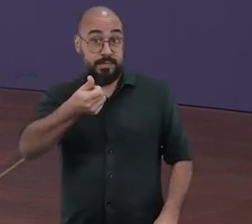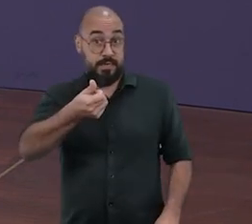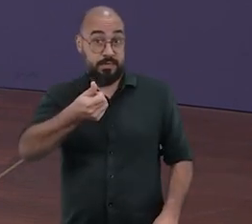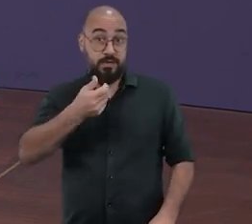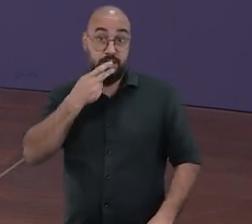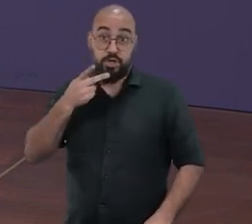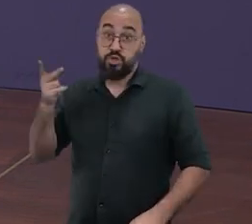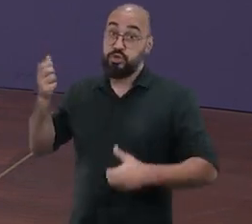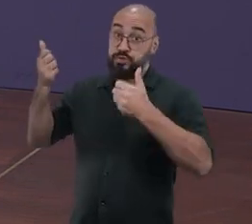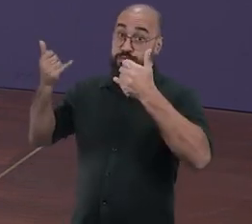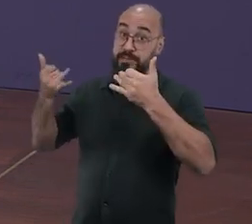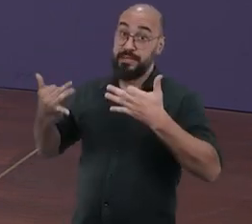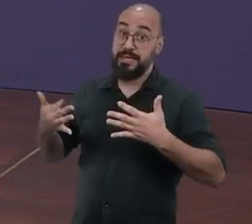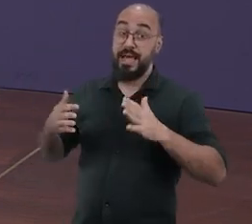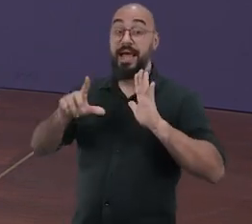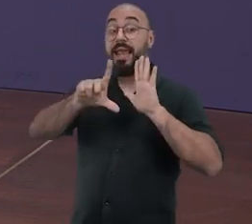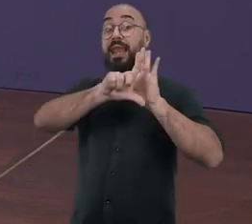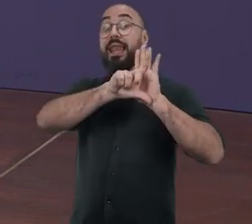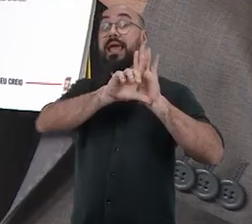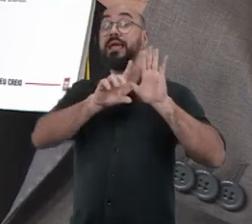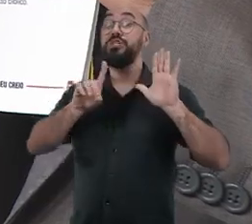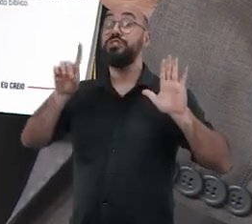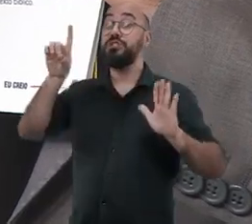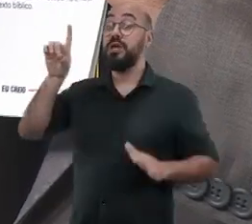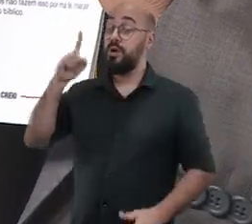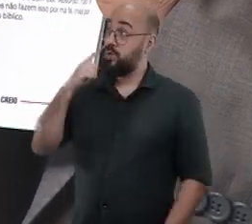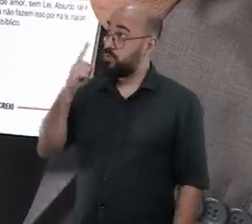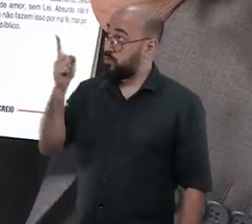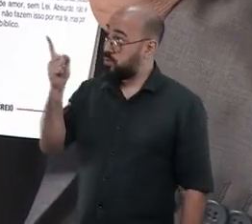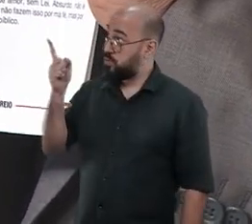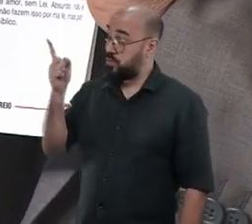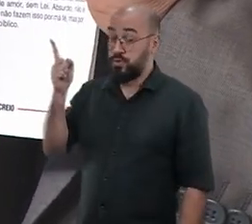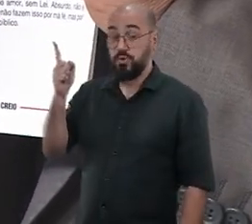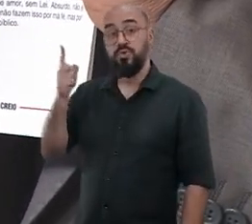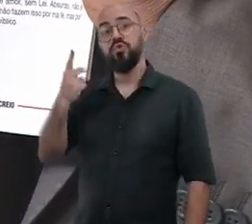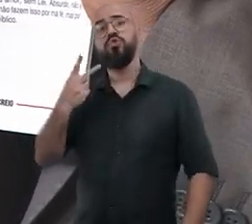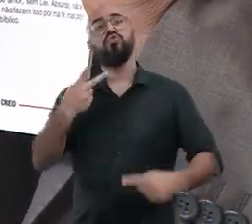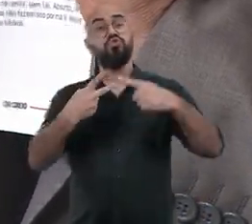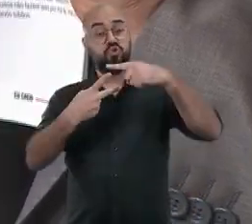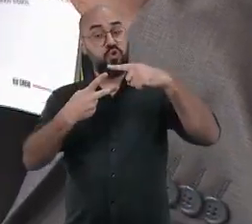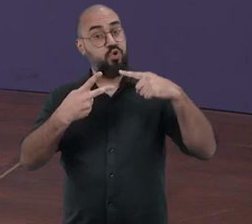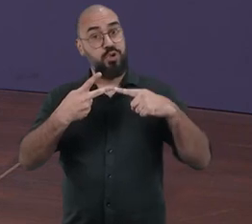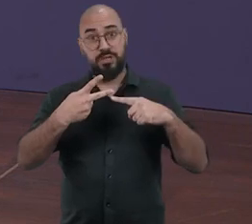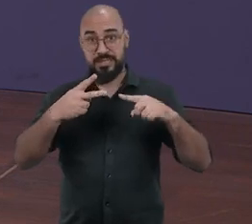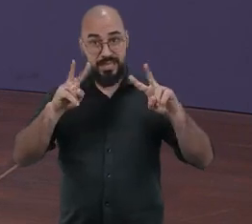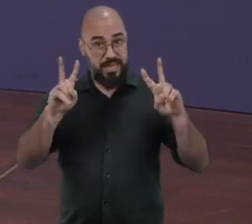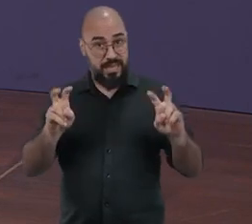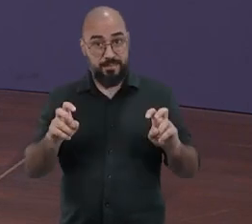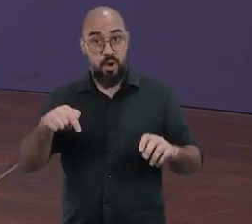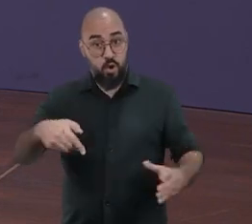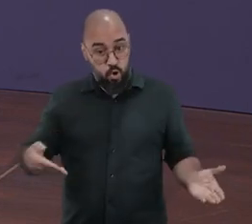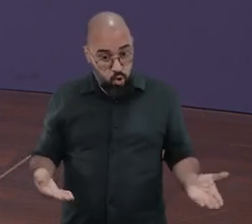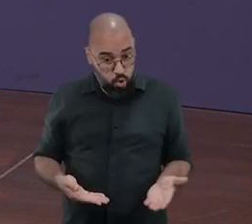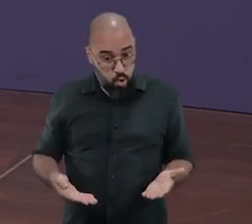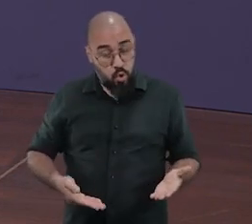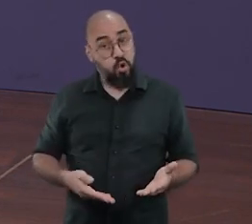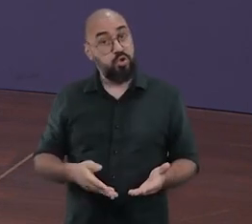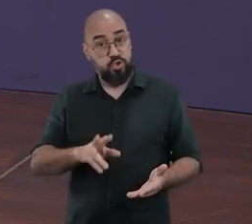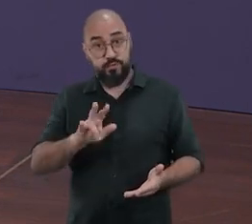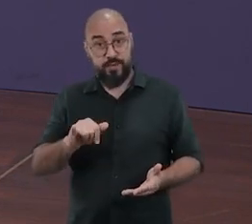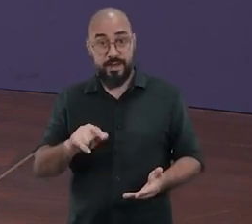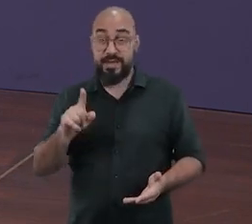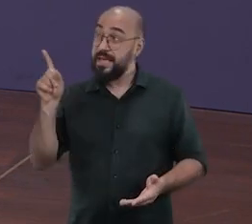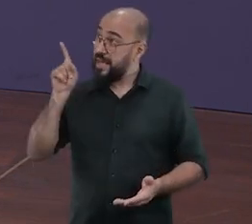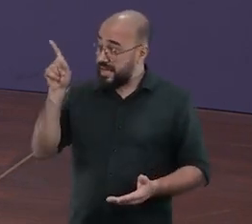sobre a lei de Deus. Ó, são 2 temas que nós vamos tratar neste programa aqui, ó.